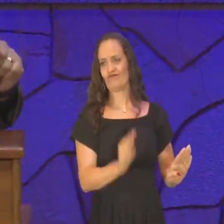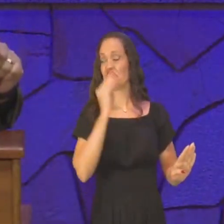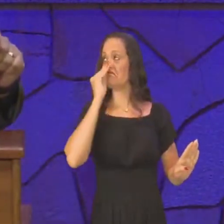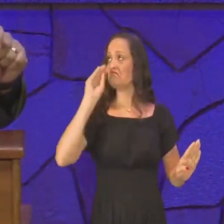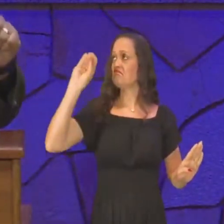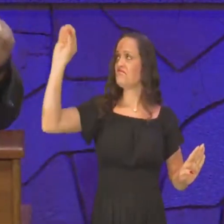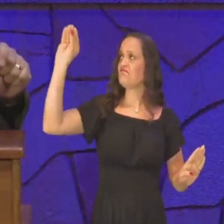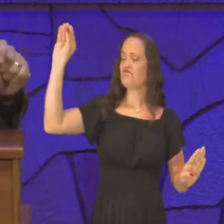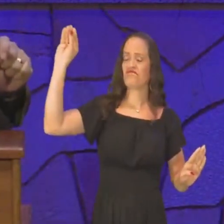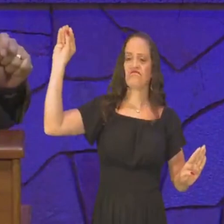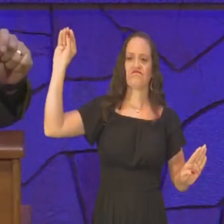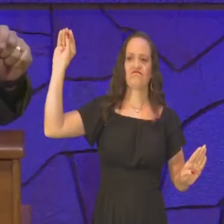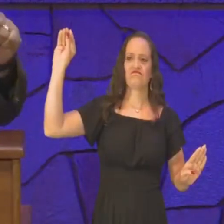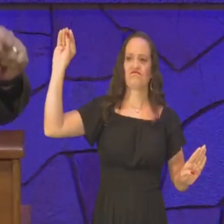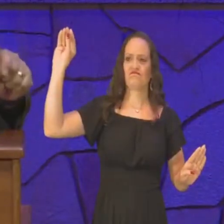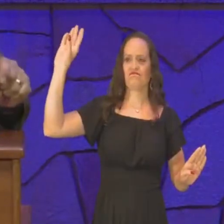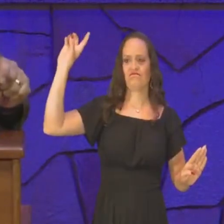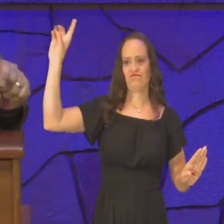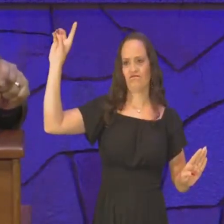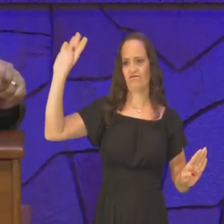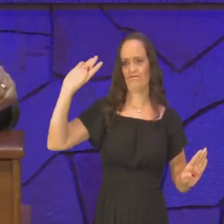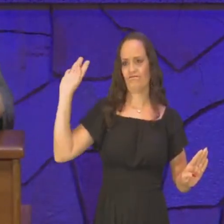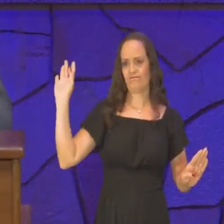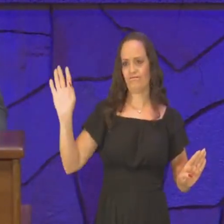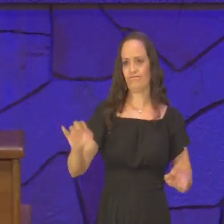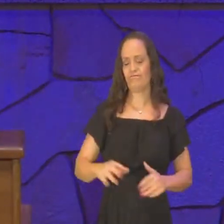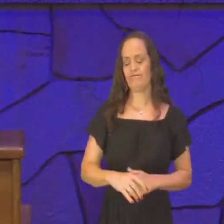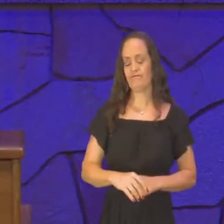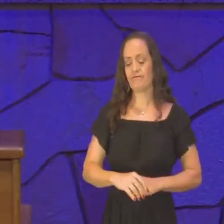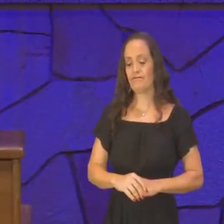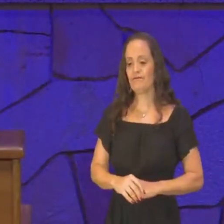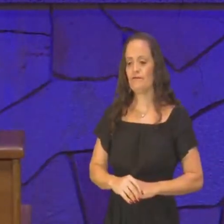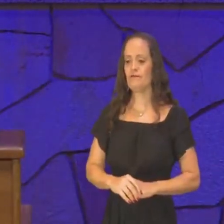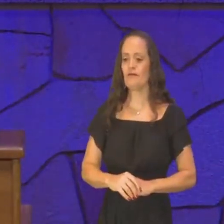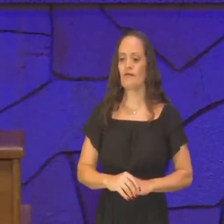o Deus Todo-Poderoso.